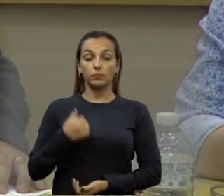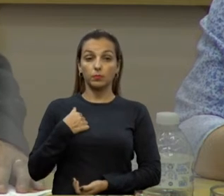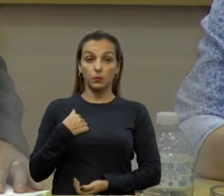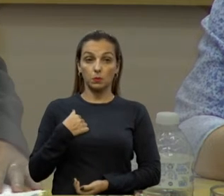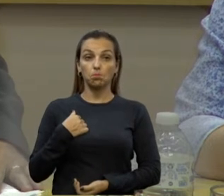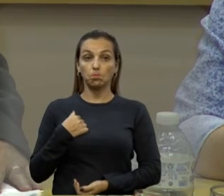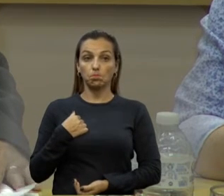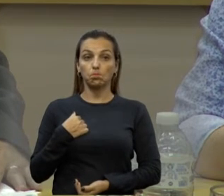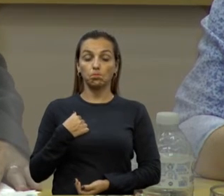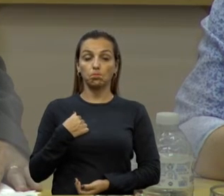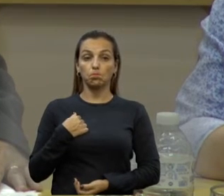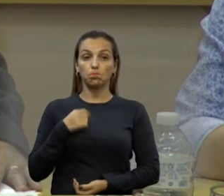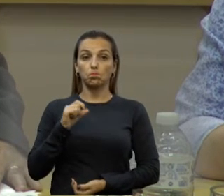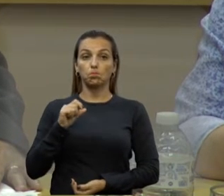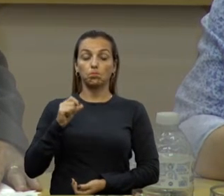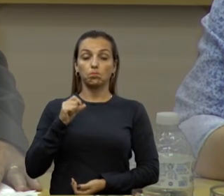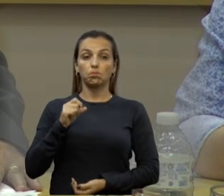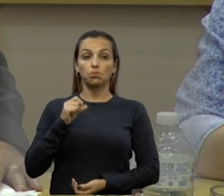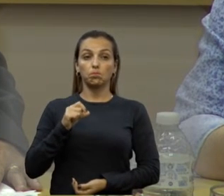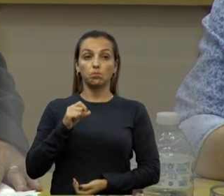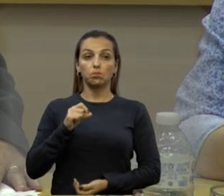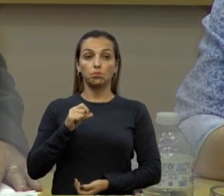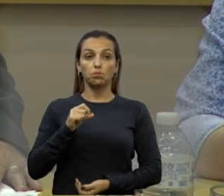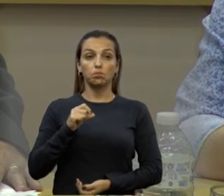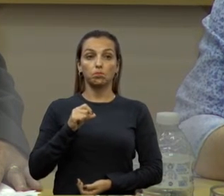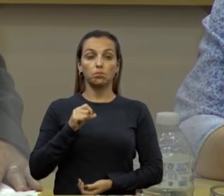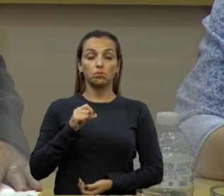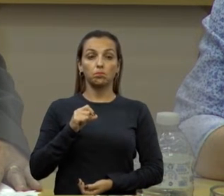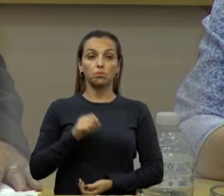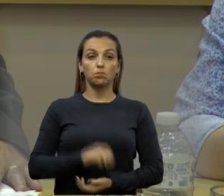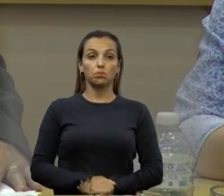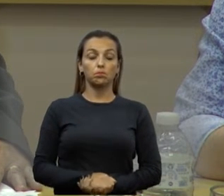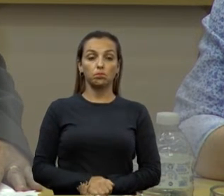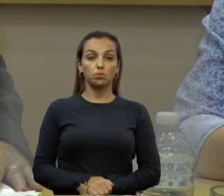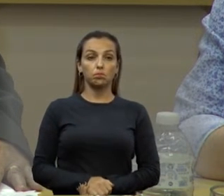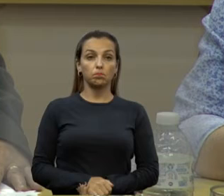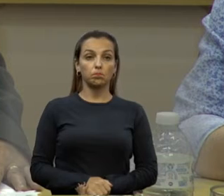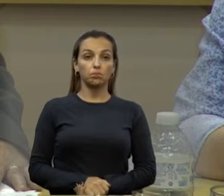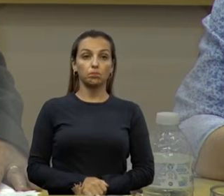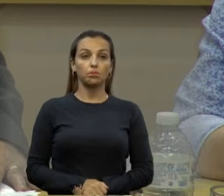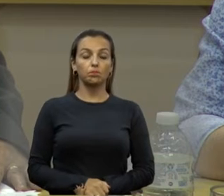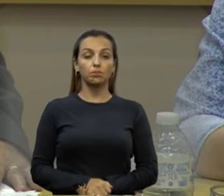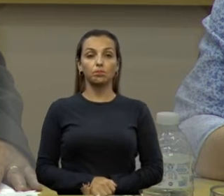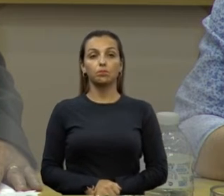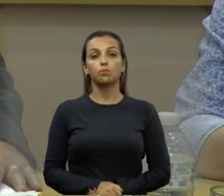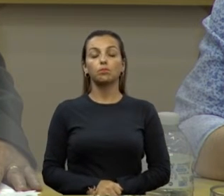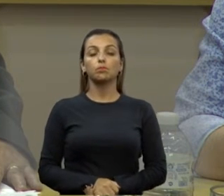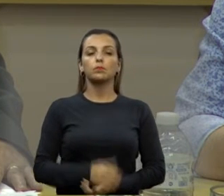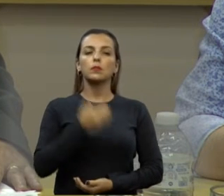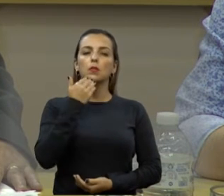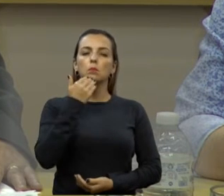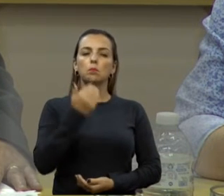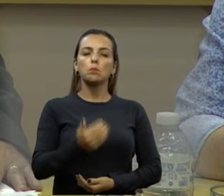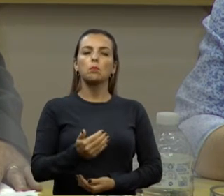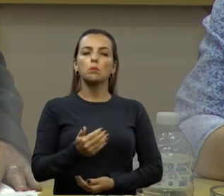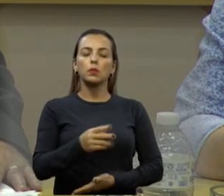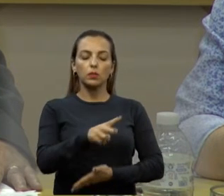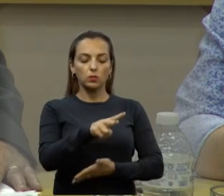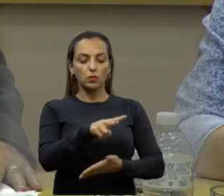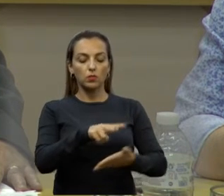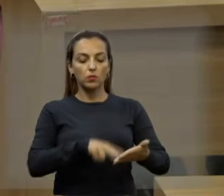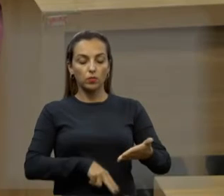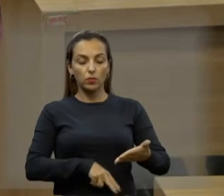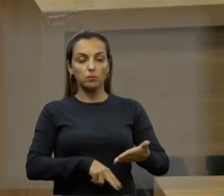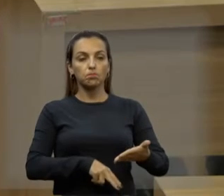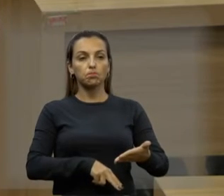né a gente tem um debate maior nesse PL pedir dez dias de vista e